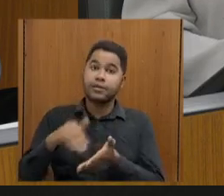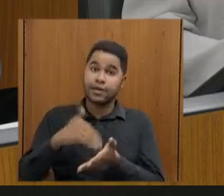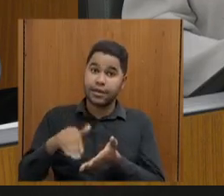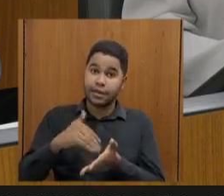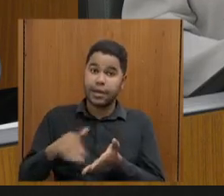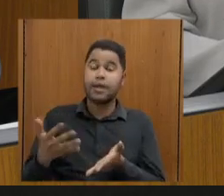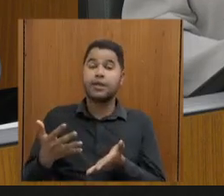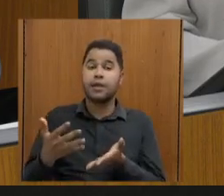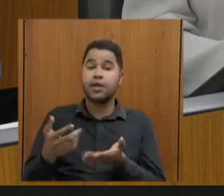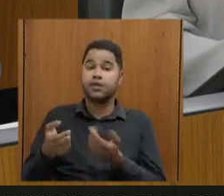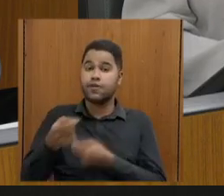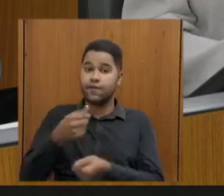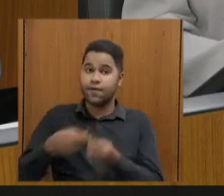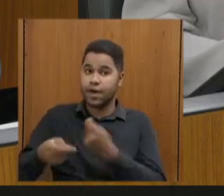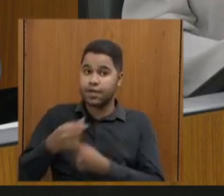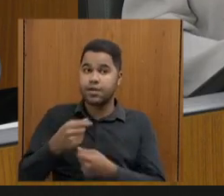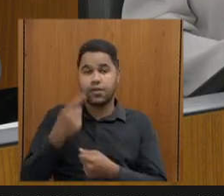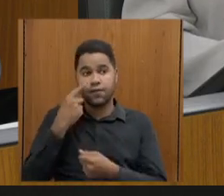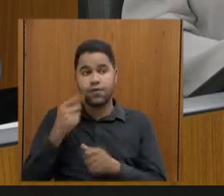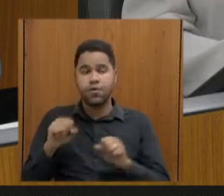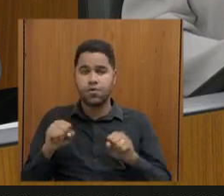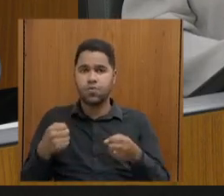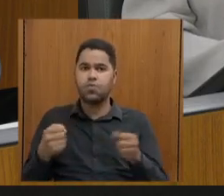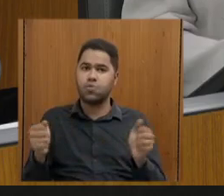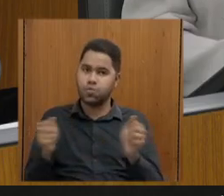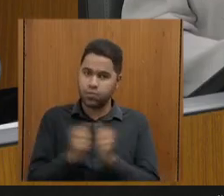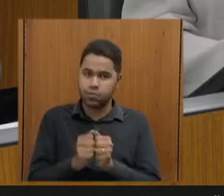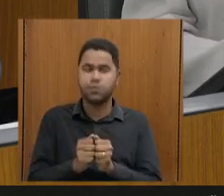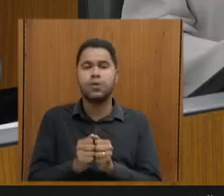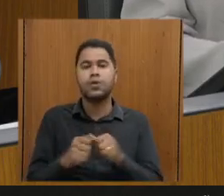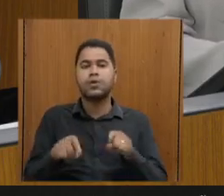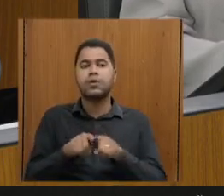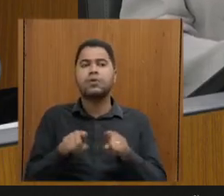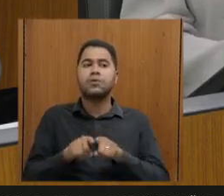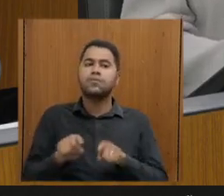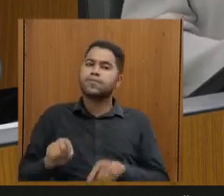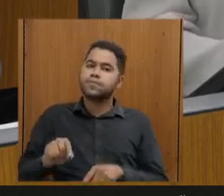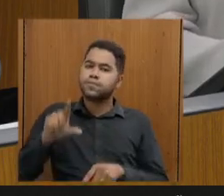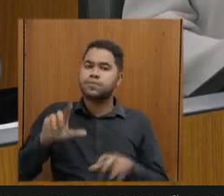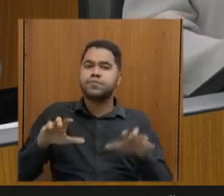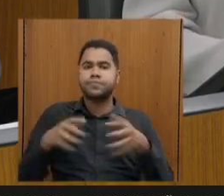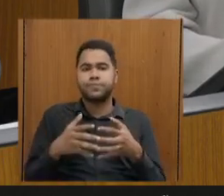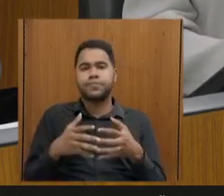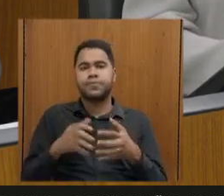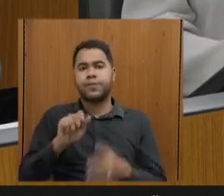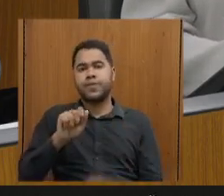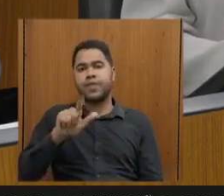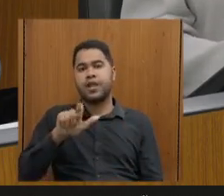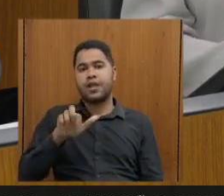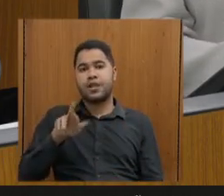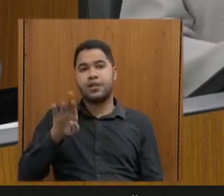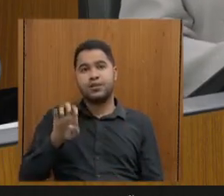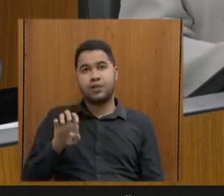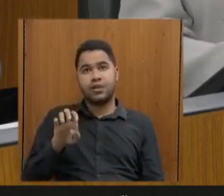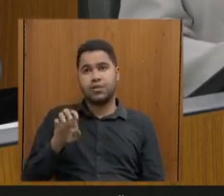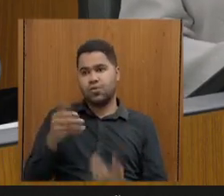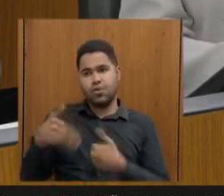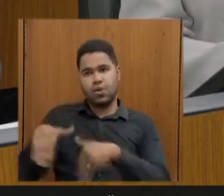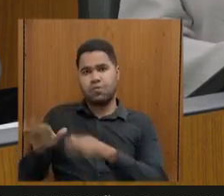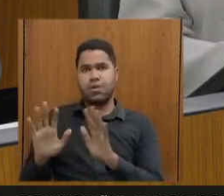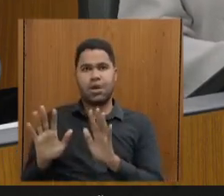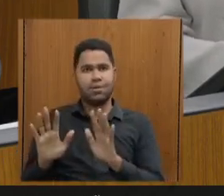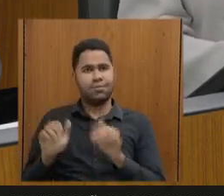os esforços aí para gente trabalhar em cima disso no aumento da equipe do Alexandre só vou levando a minha aqui para lá o resto